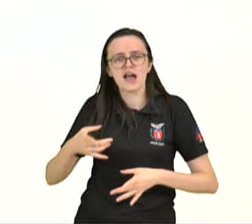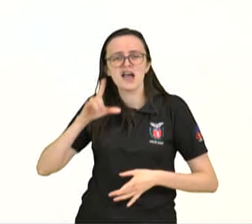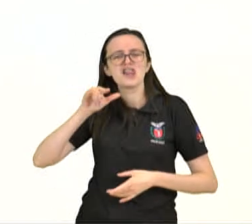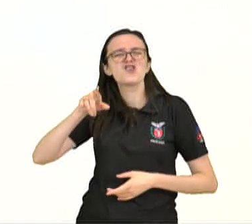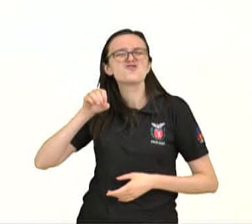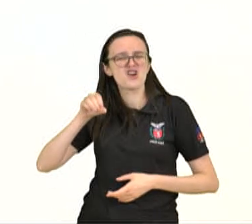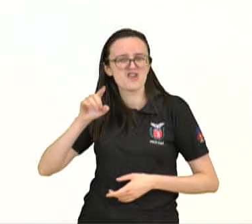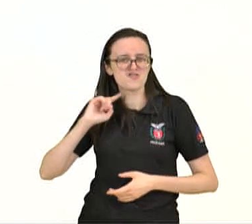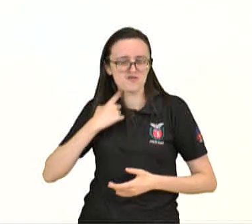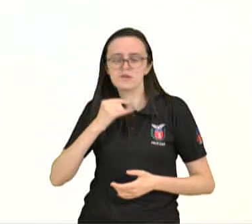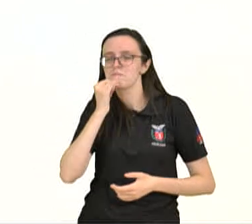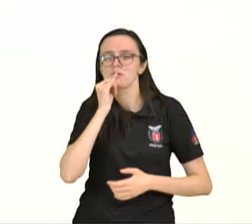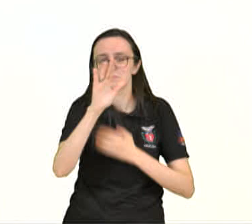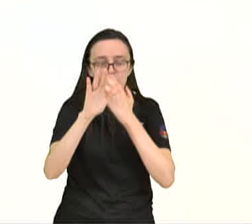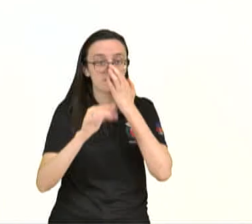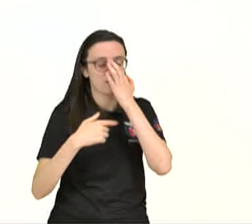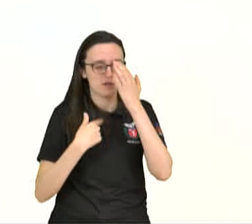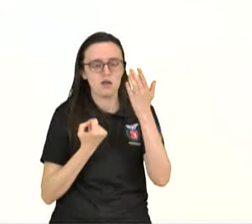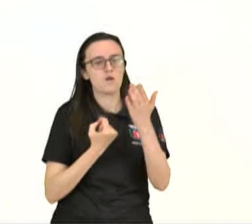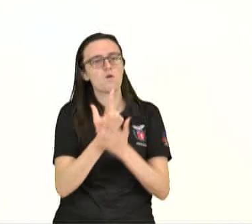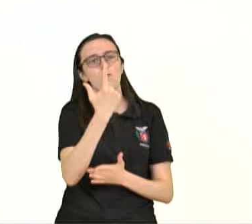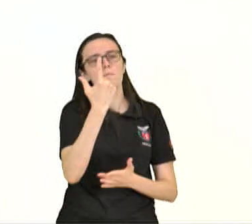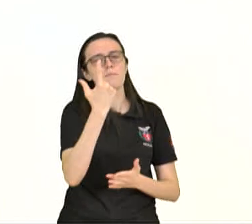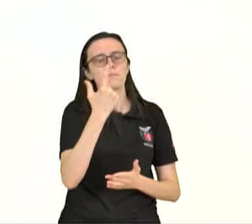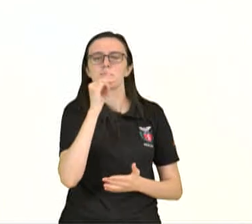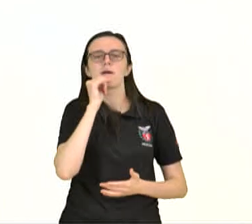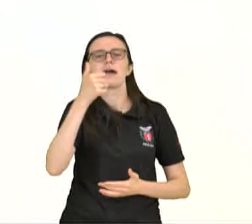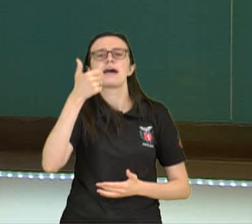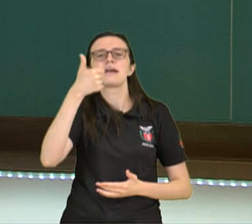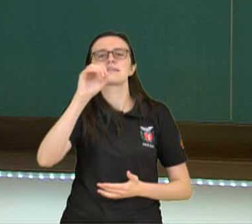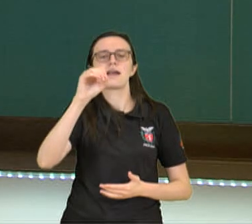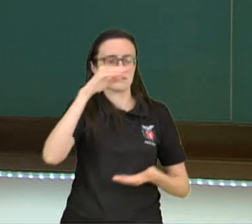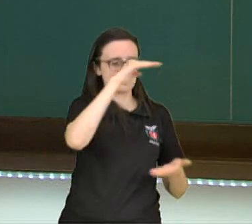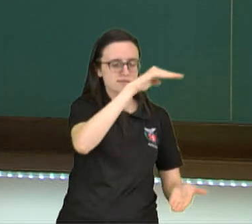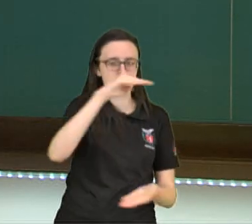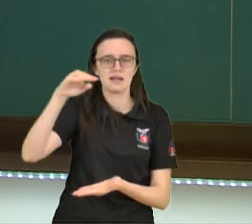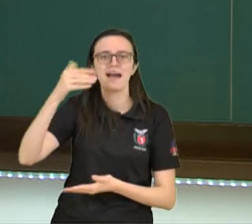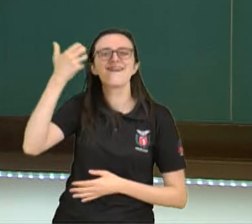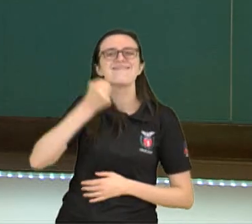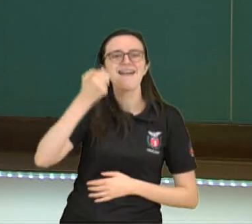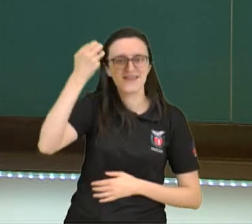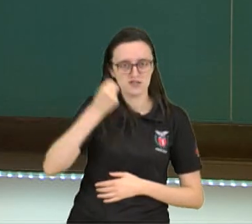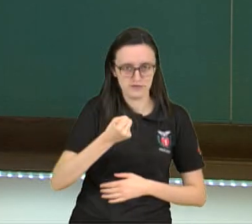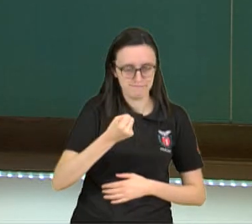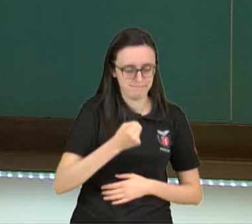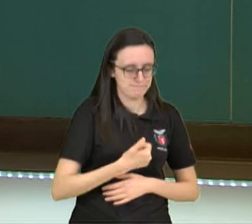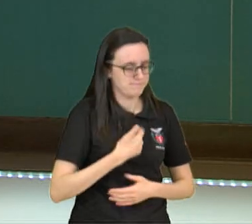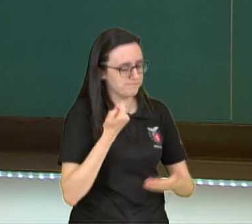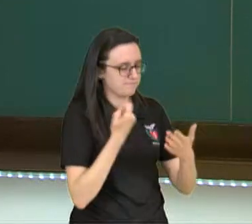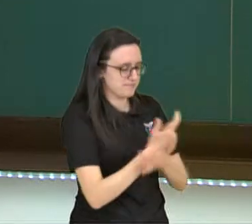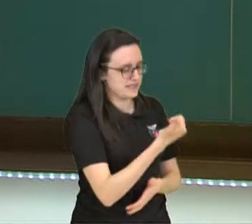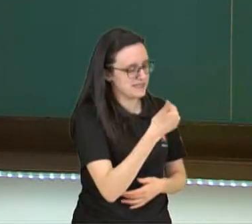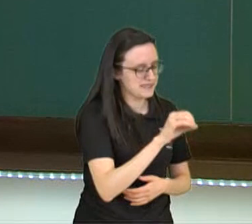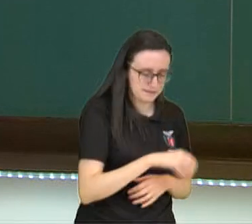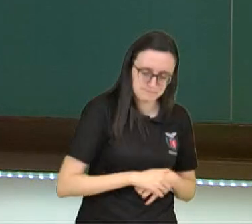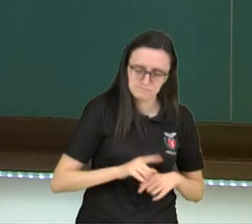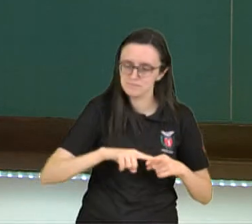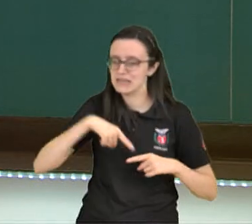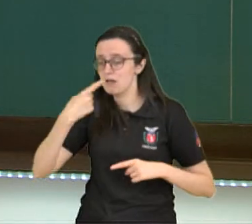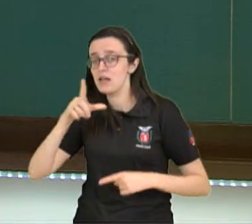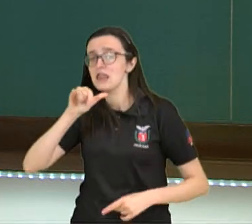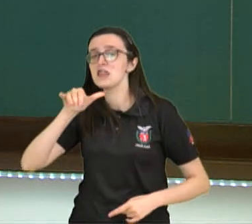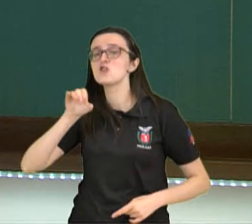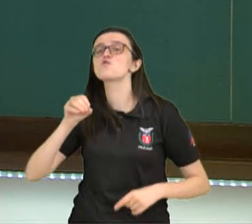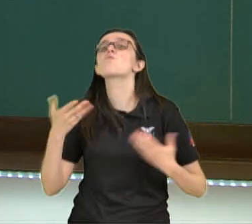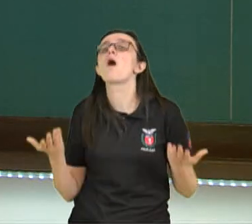Então, lá, comprei na minha casa 10 litros de leite, ok? Qual foi o lixo que esse produto produziu?